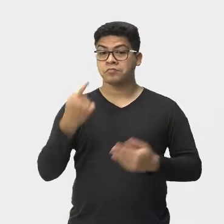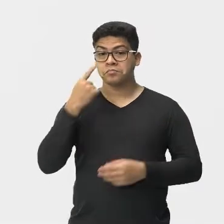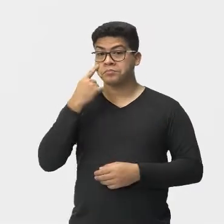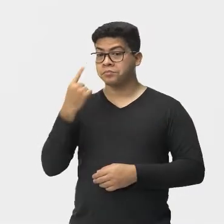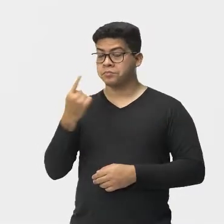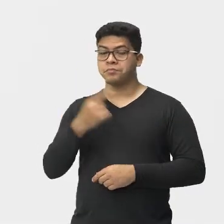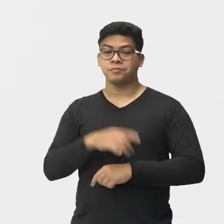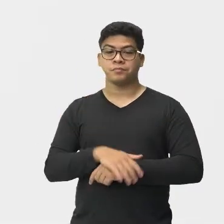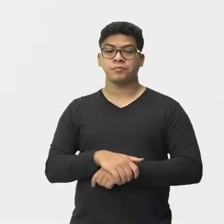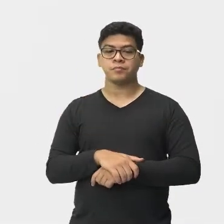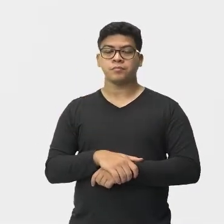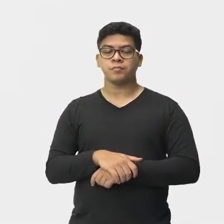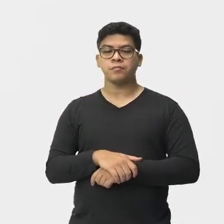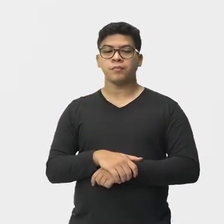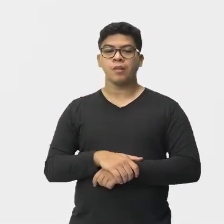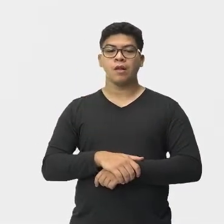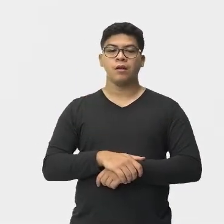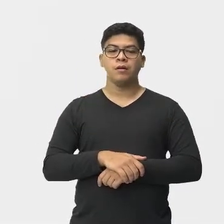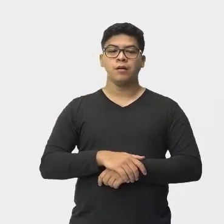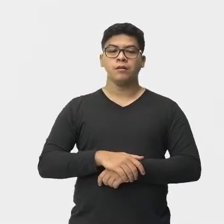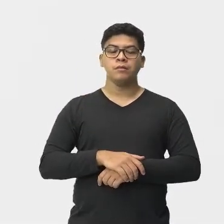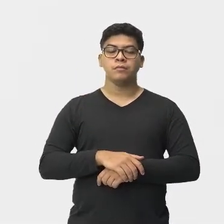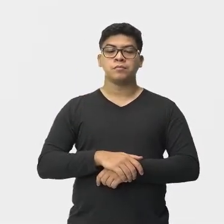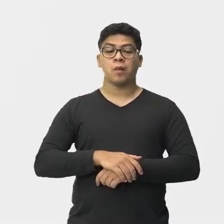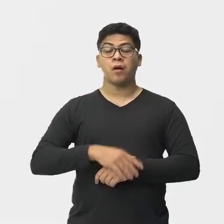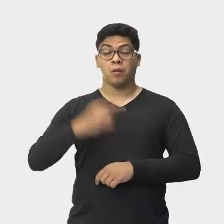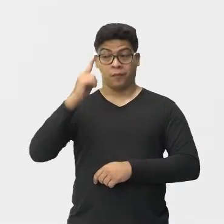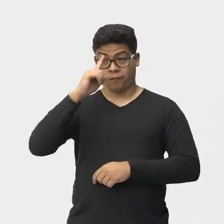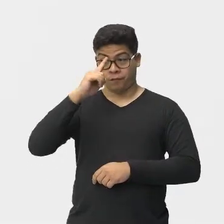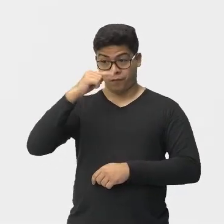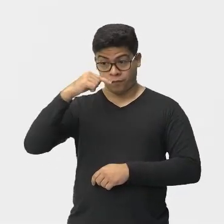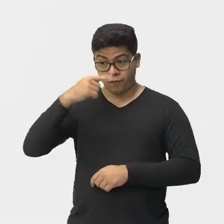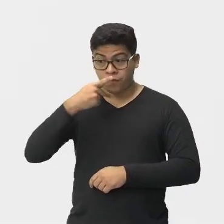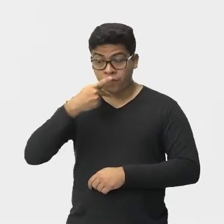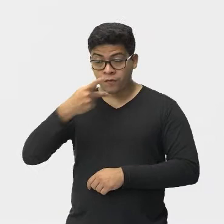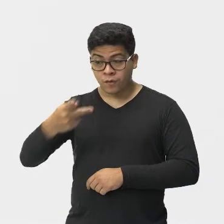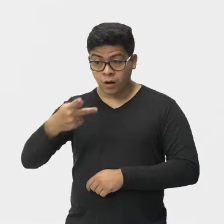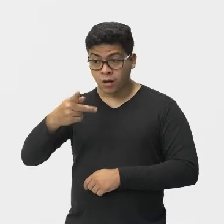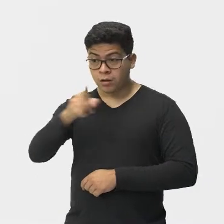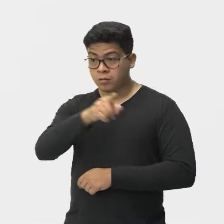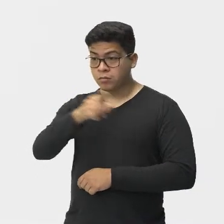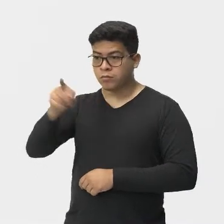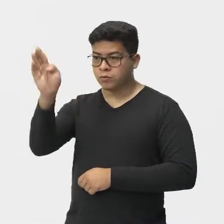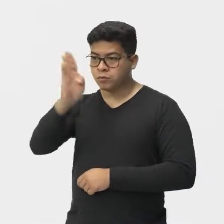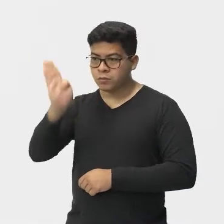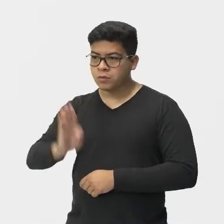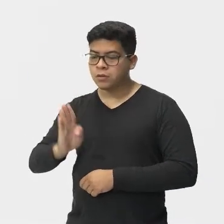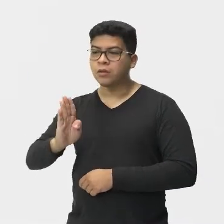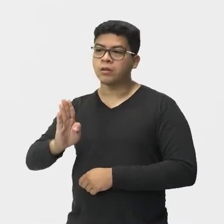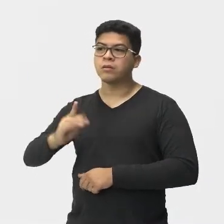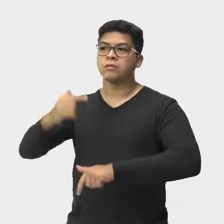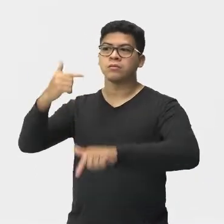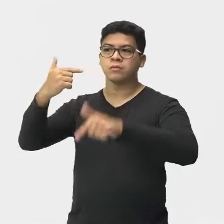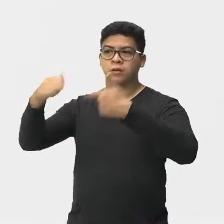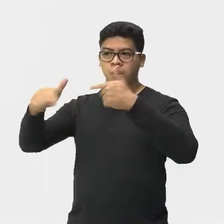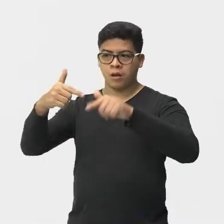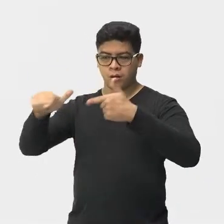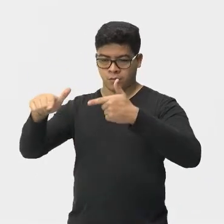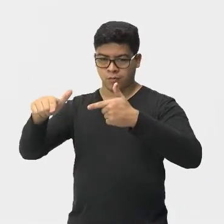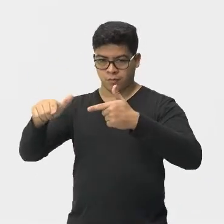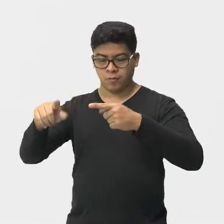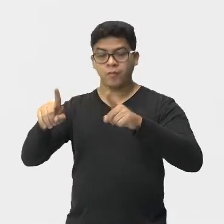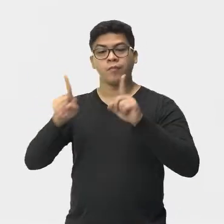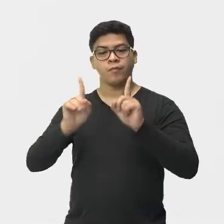estou falando que digam aos brasileiros que trabalhem, né? Aqui nesse caso eu estou falando do verbo